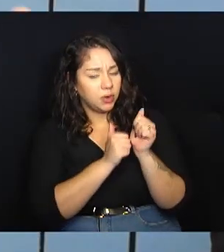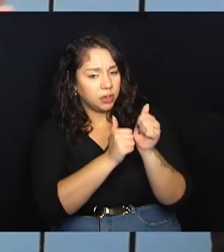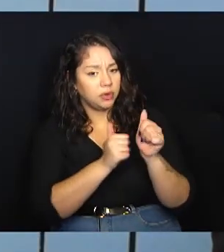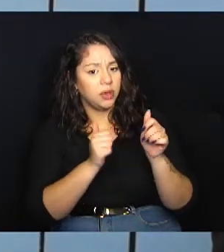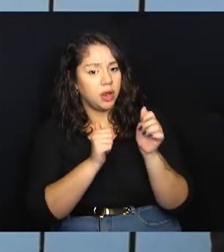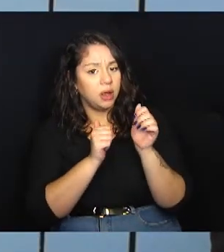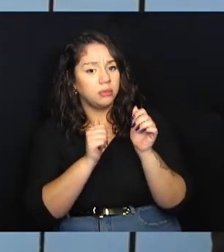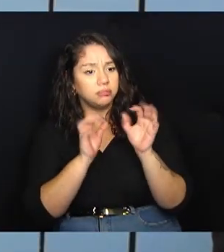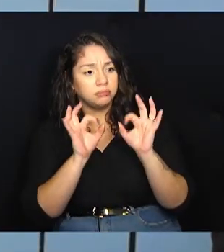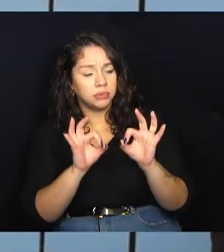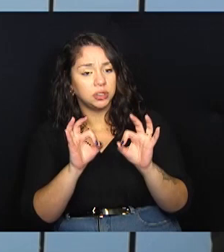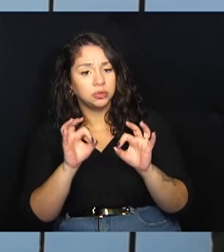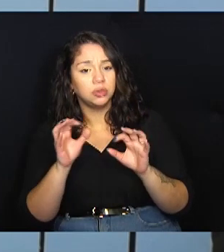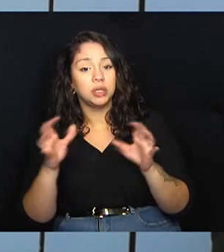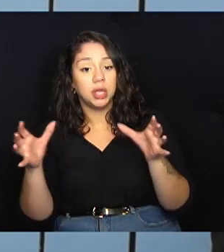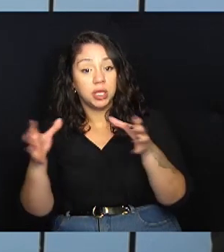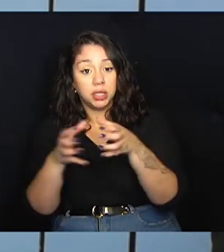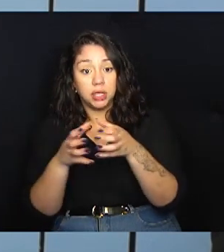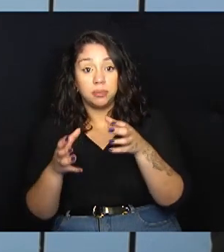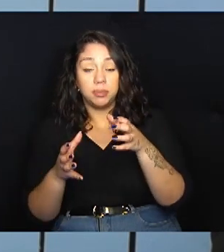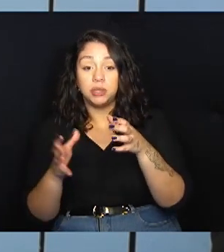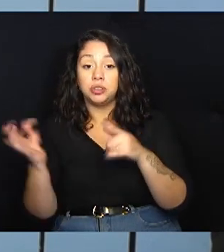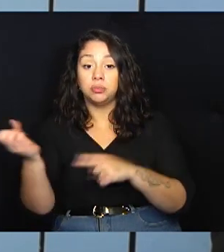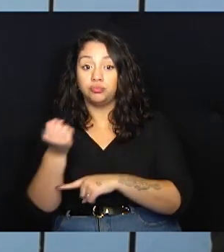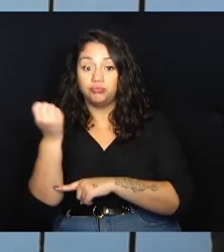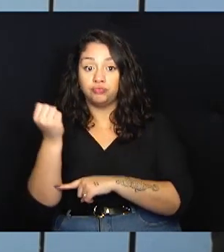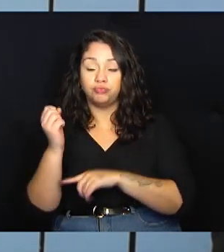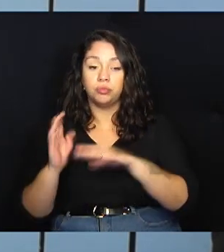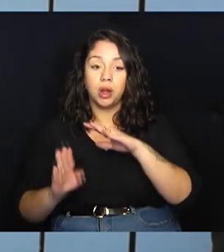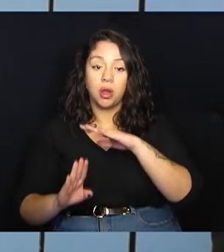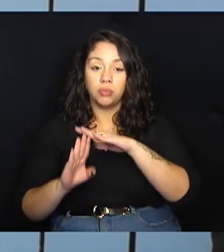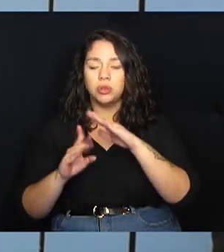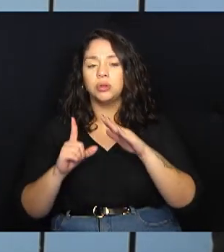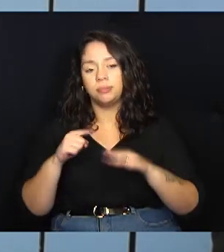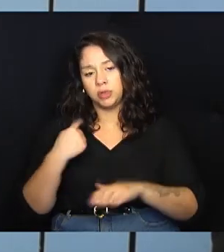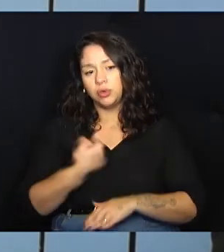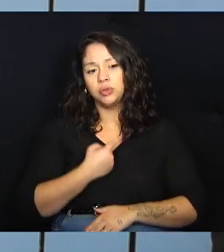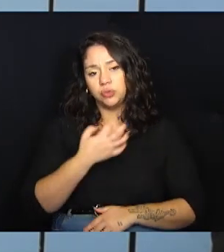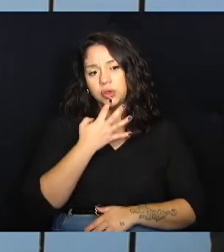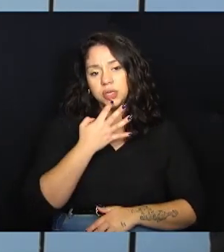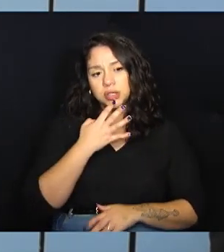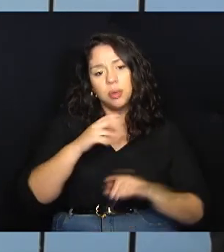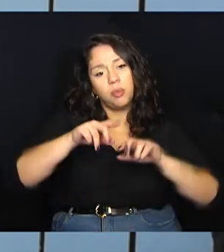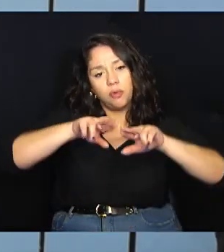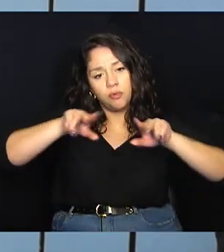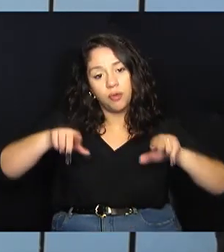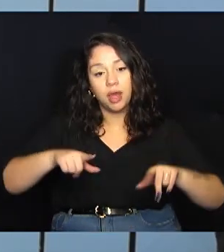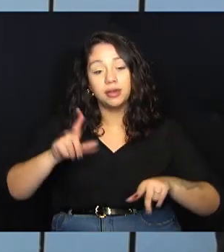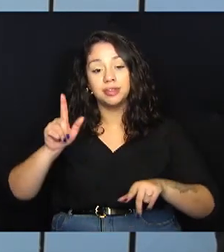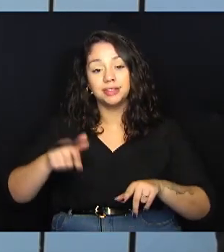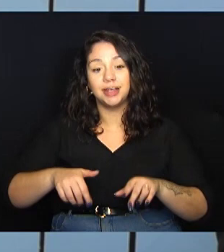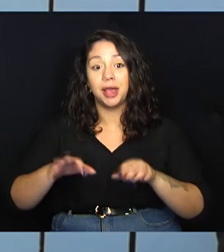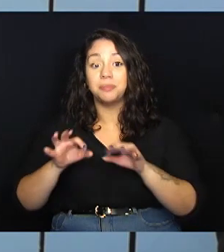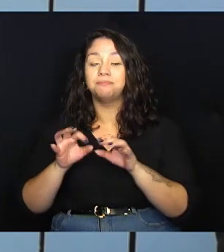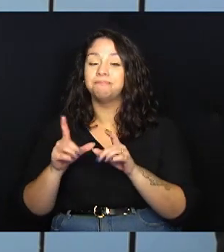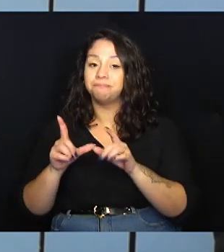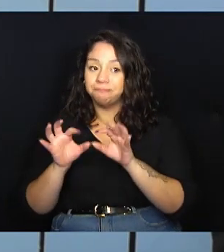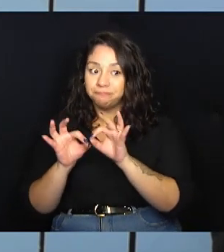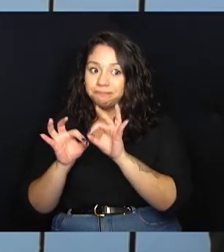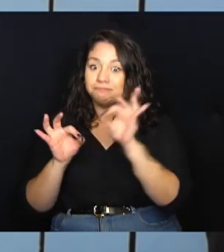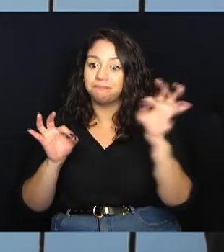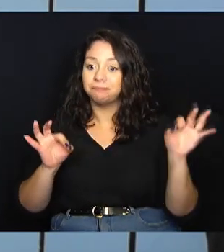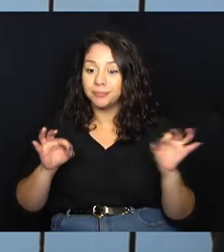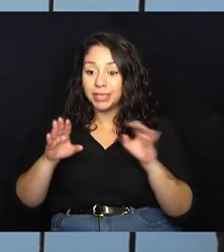pela equipe de alta complexidade, mas nós conhecemos vários casos, né? E realmente é a ponte, né? A criança